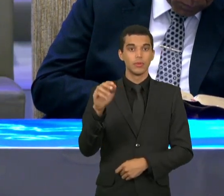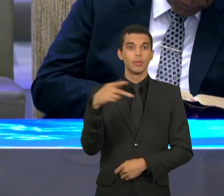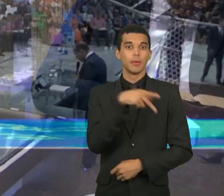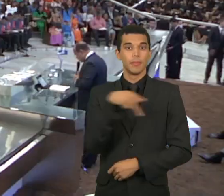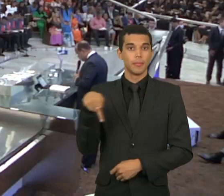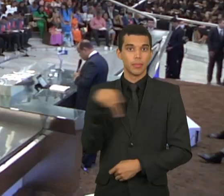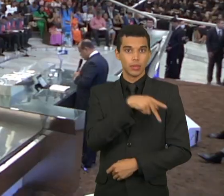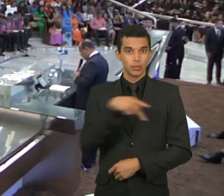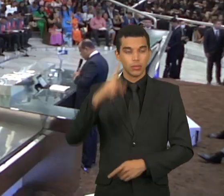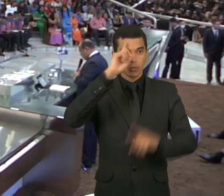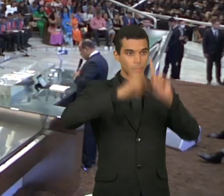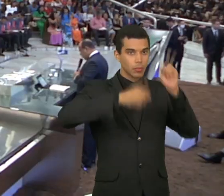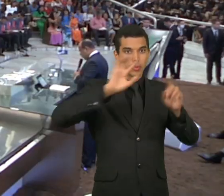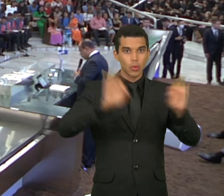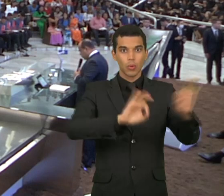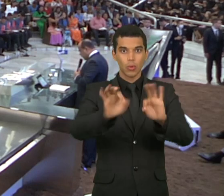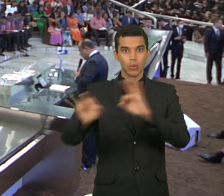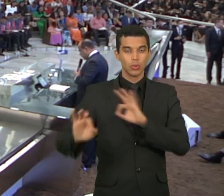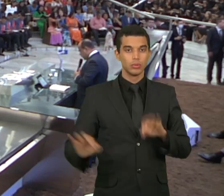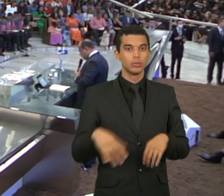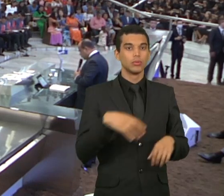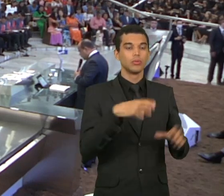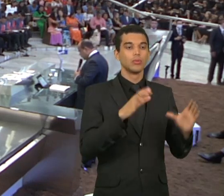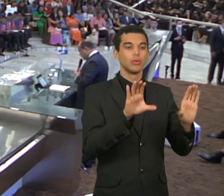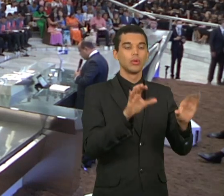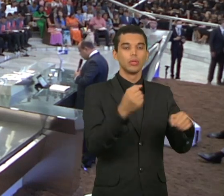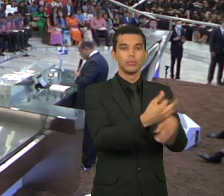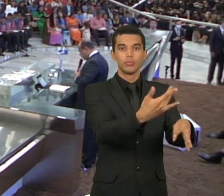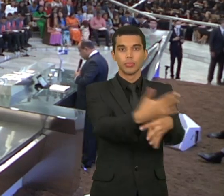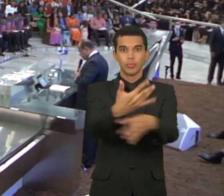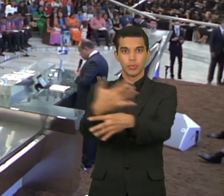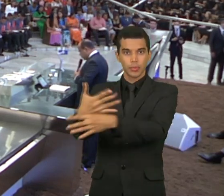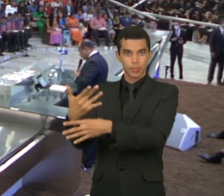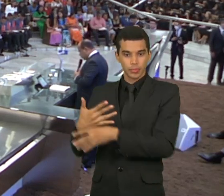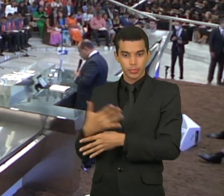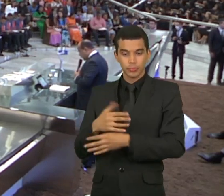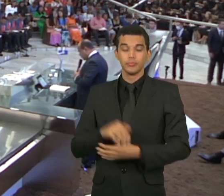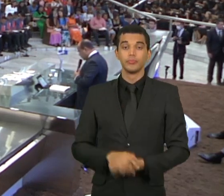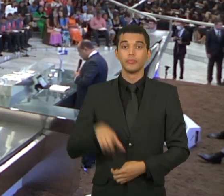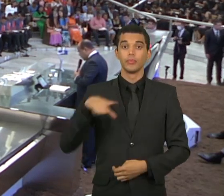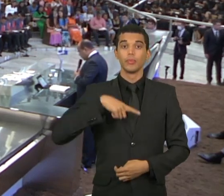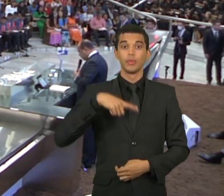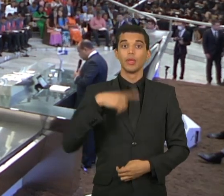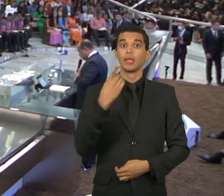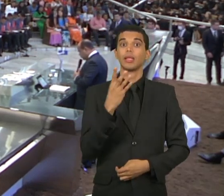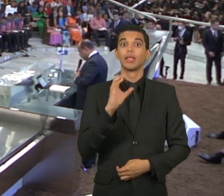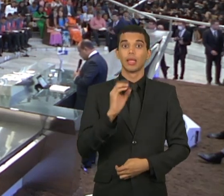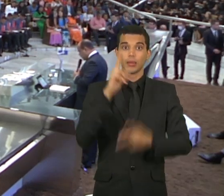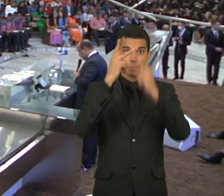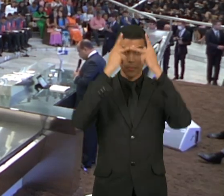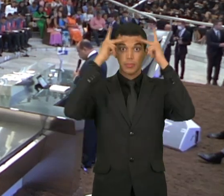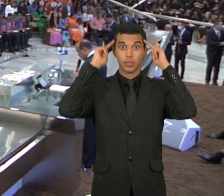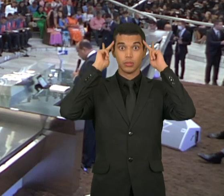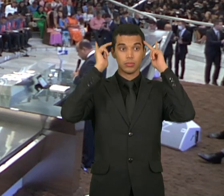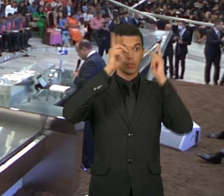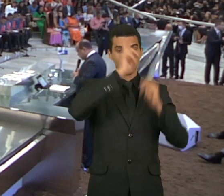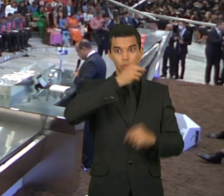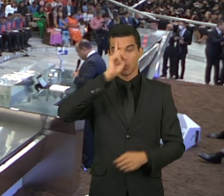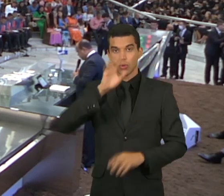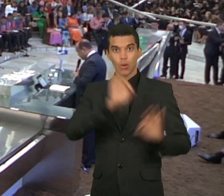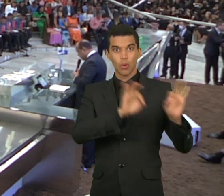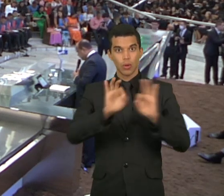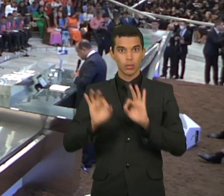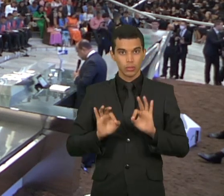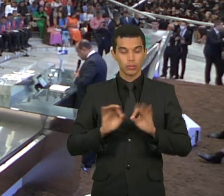sobre todo o reino, e sobre eles três príncipes, dos quais Daniel era um, aos quais